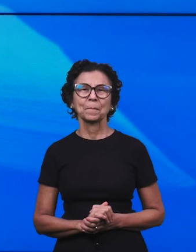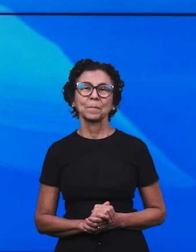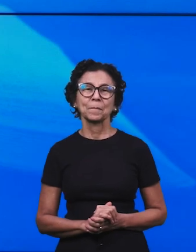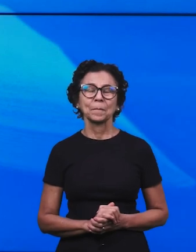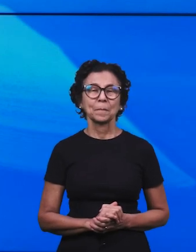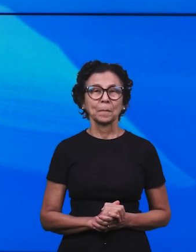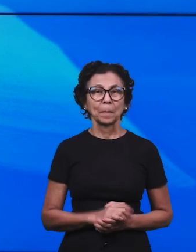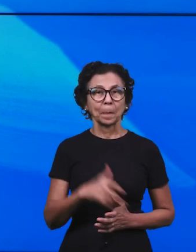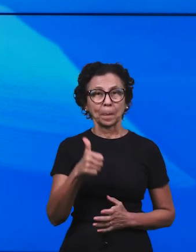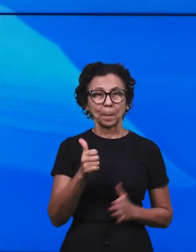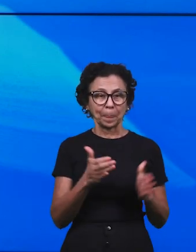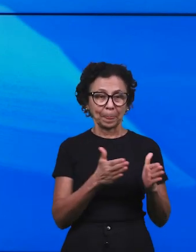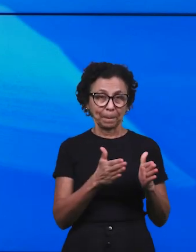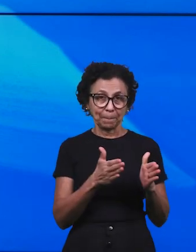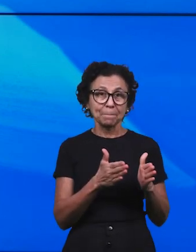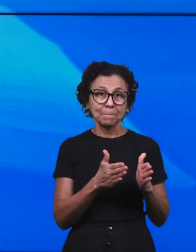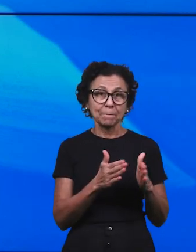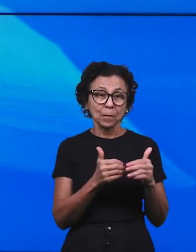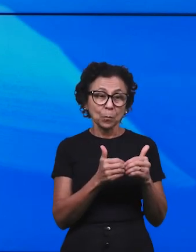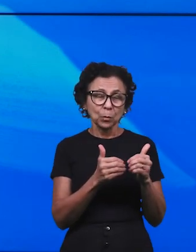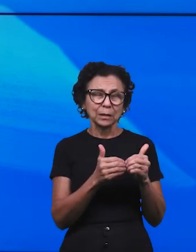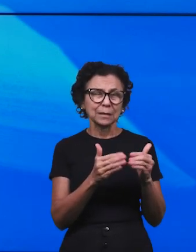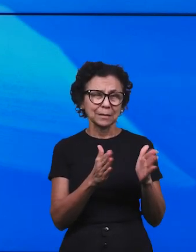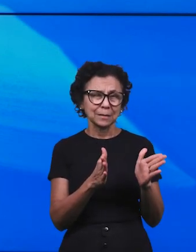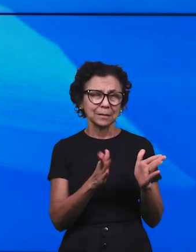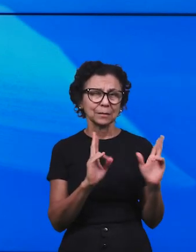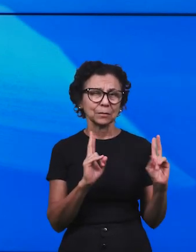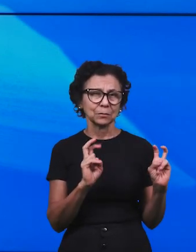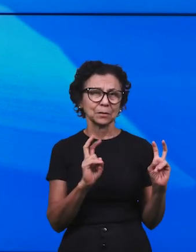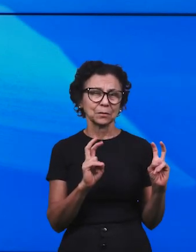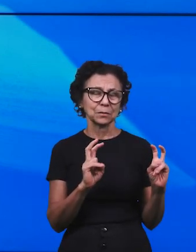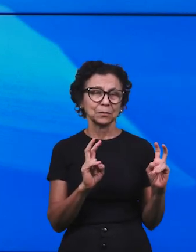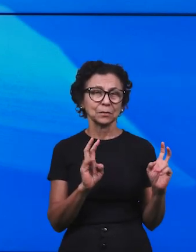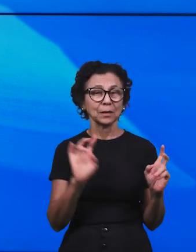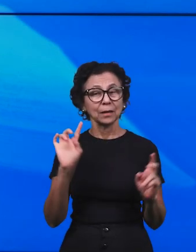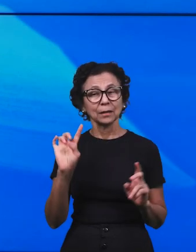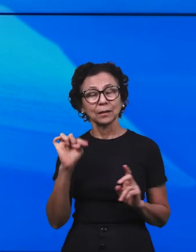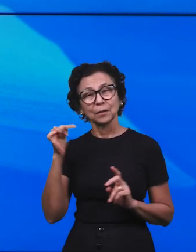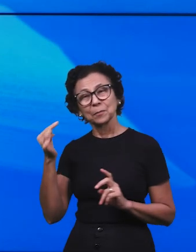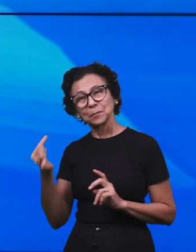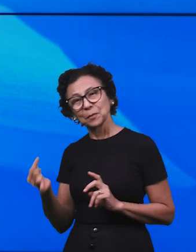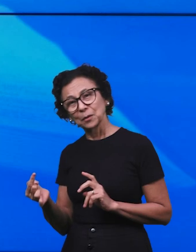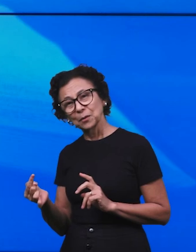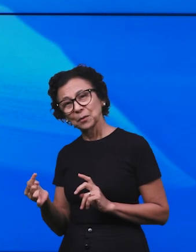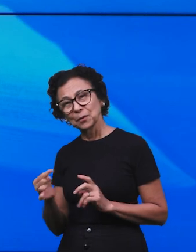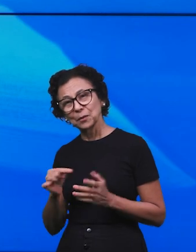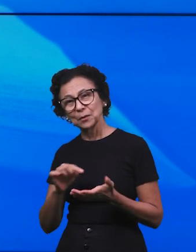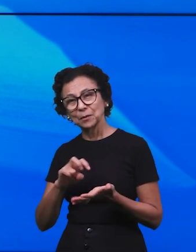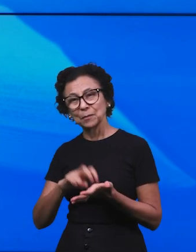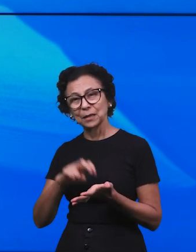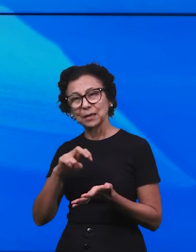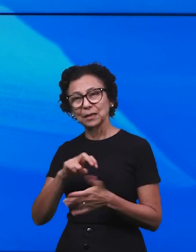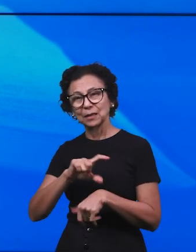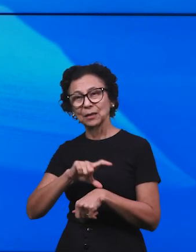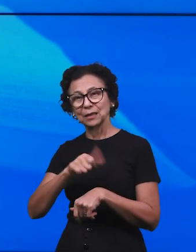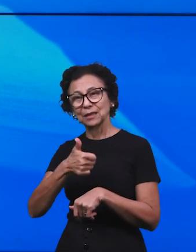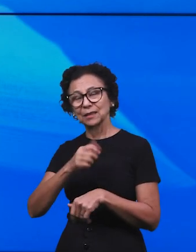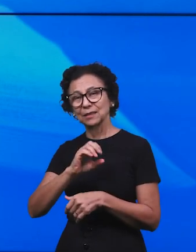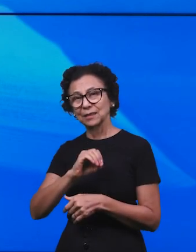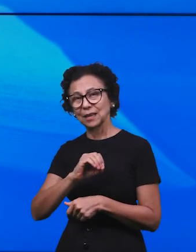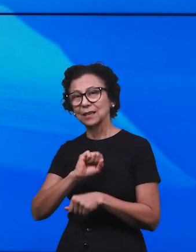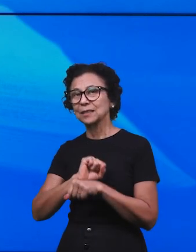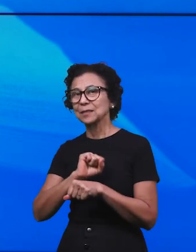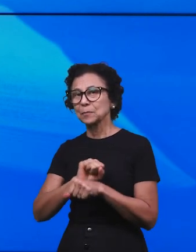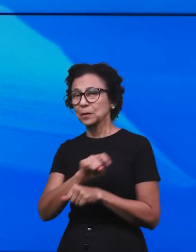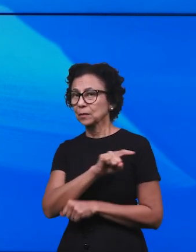que consiste em apresentarmos aqui uma parte inicial do assunto da Escola Bíblica, mas daqui a pouco, às 10 horas da manhã, nós então aguardamos